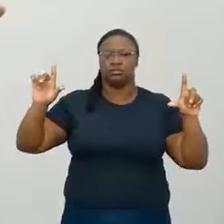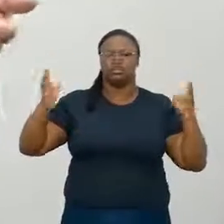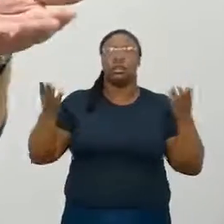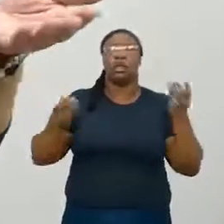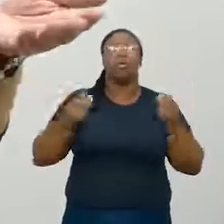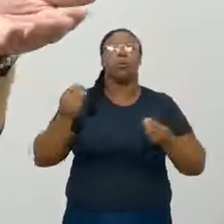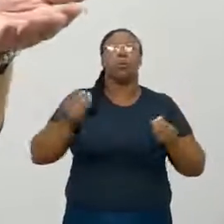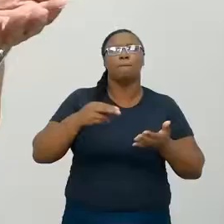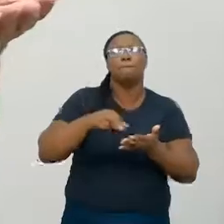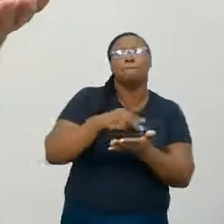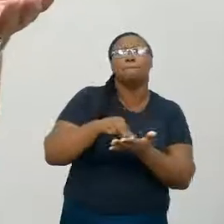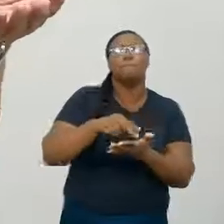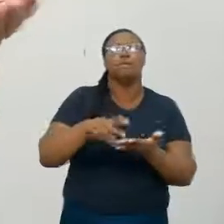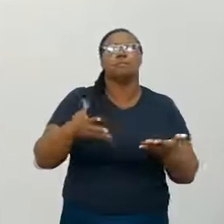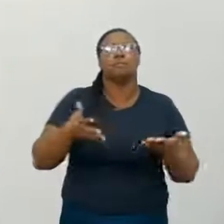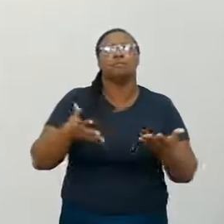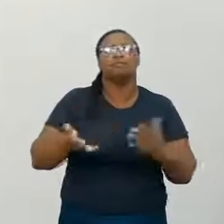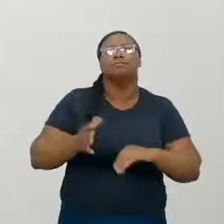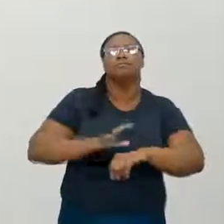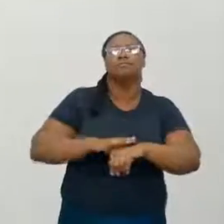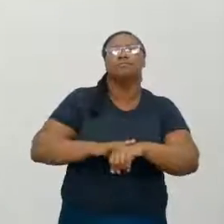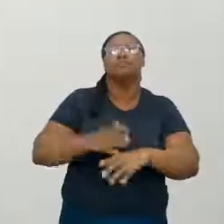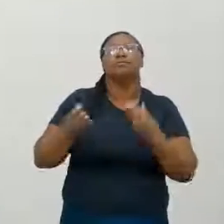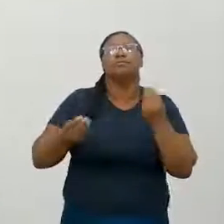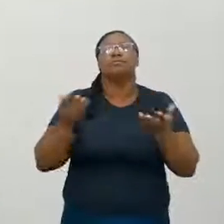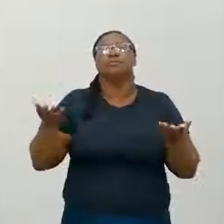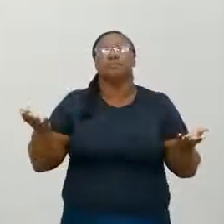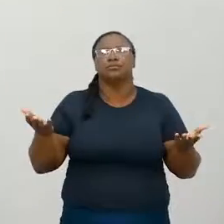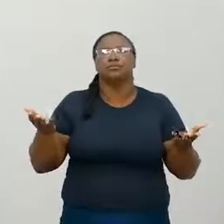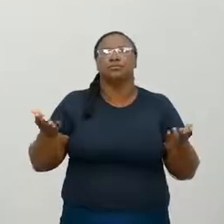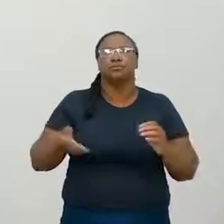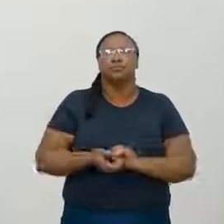que a capoeira é retratada no decorrer do tempo. Se eu não me engano, acho que tem